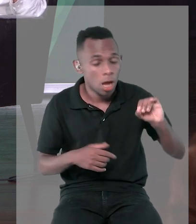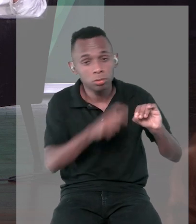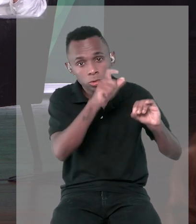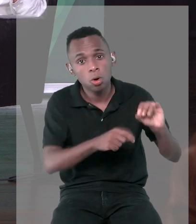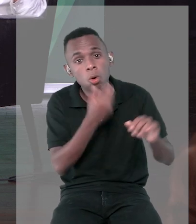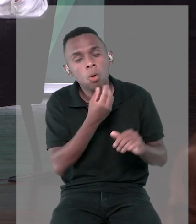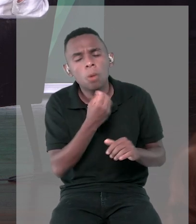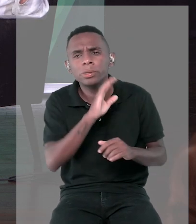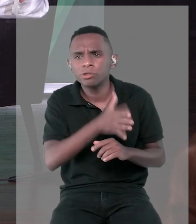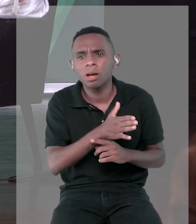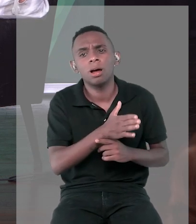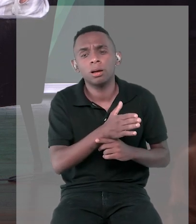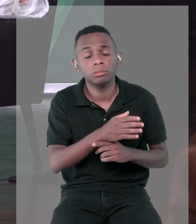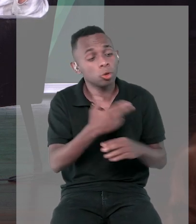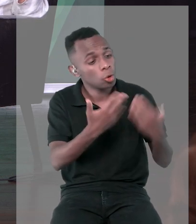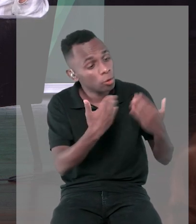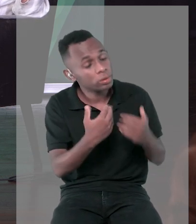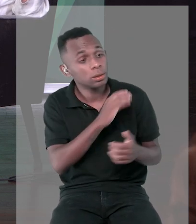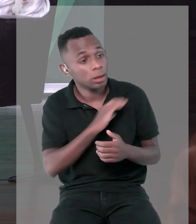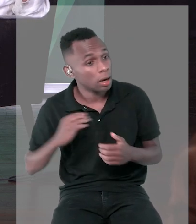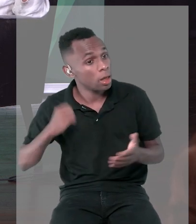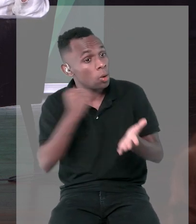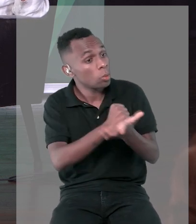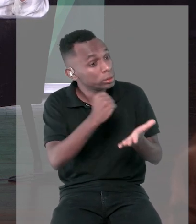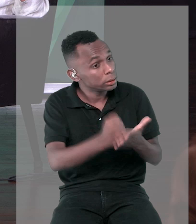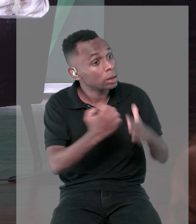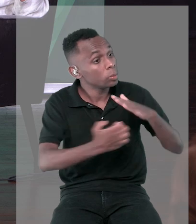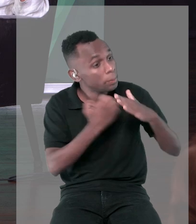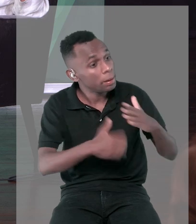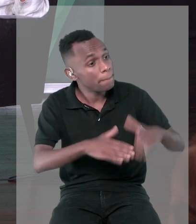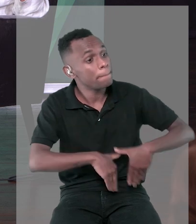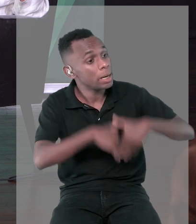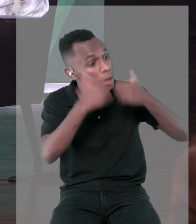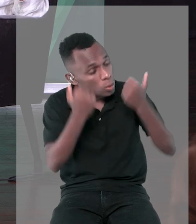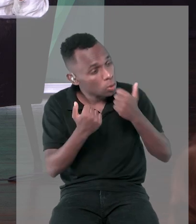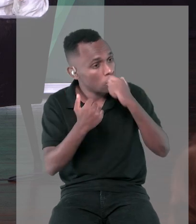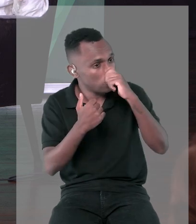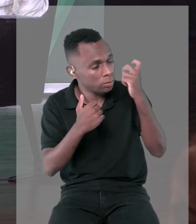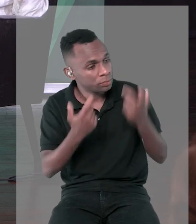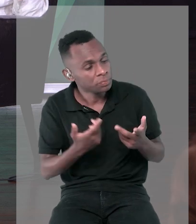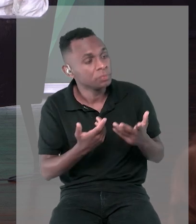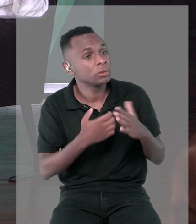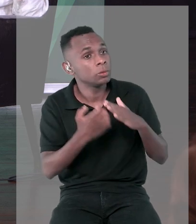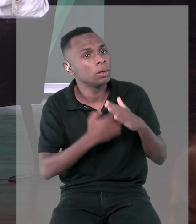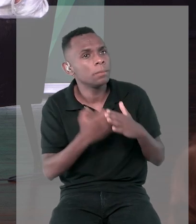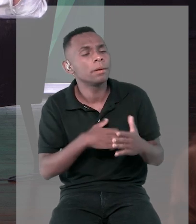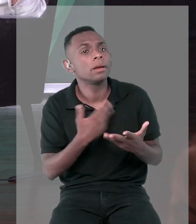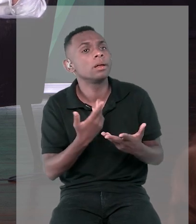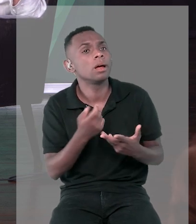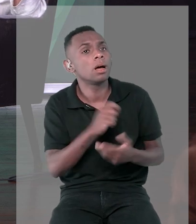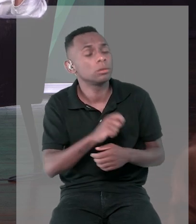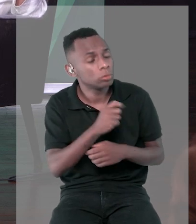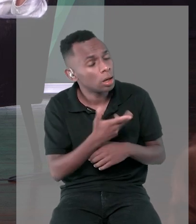tinha convencido a Clarice de contratar uma agência, né, uma agência de... Como é que